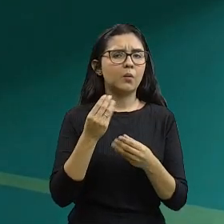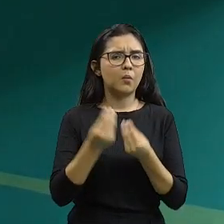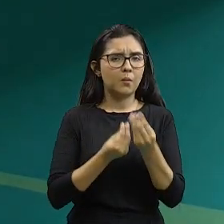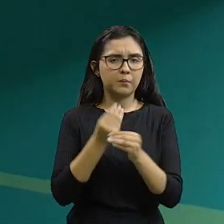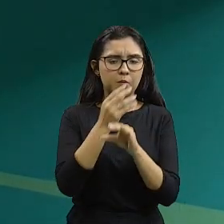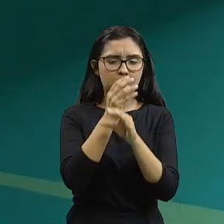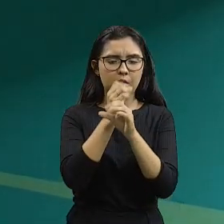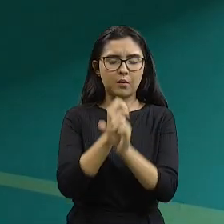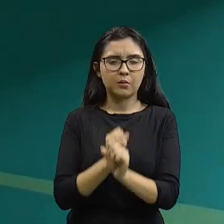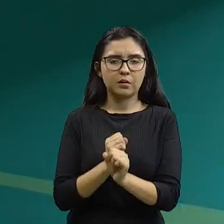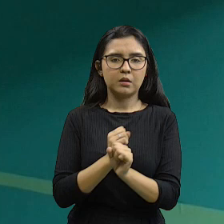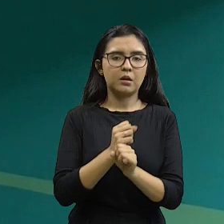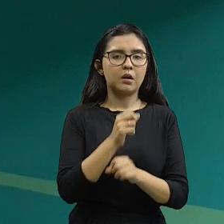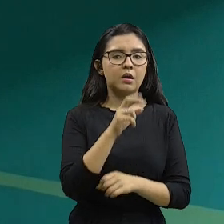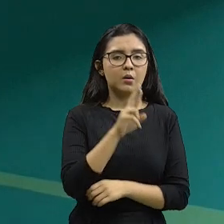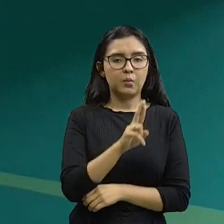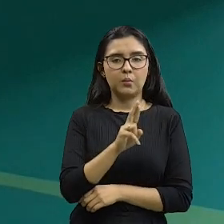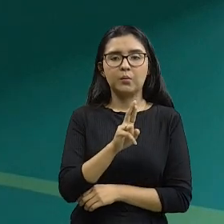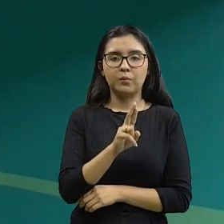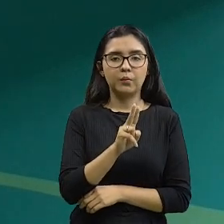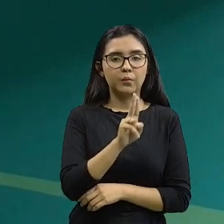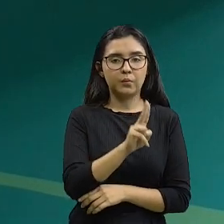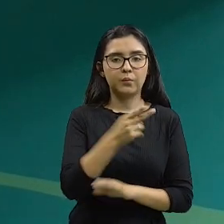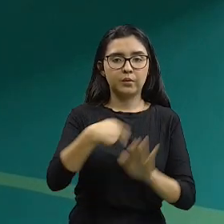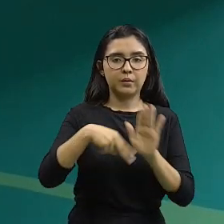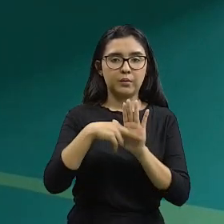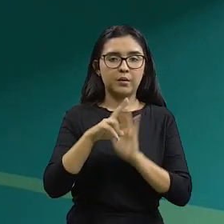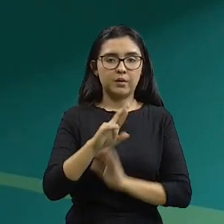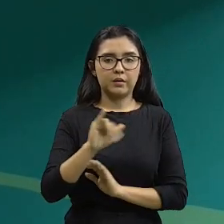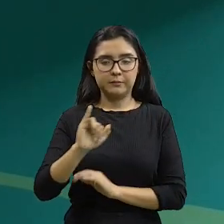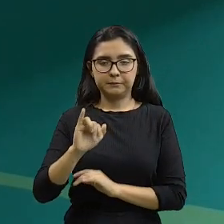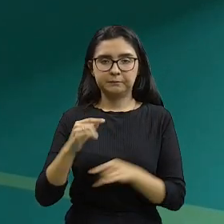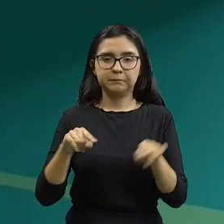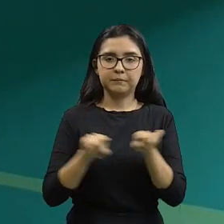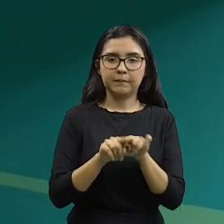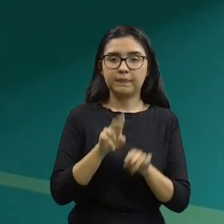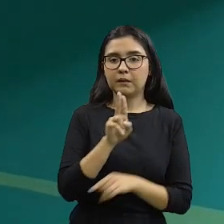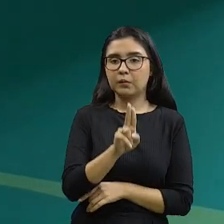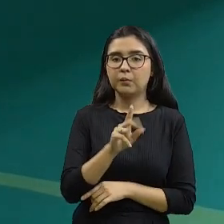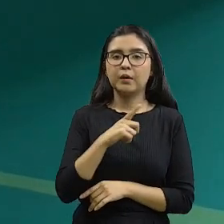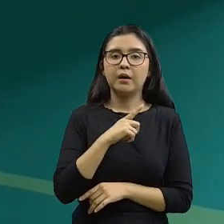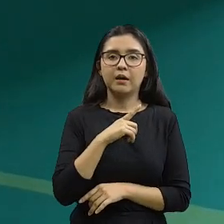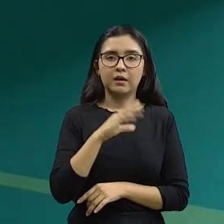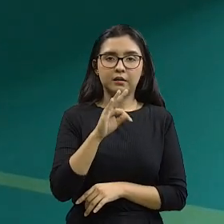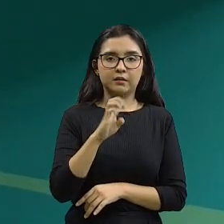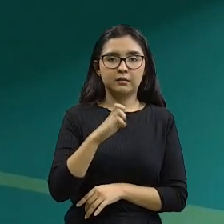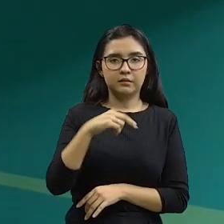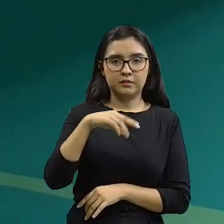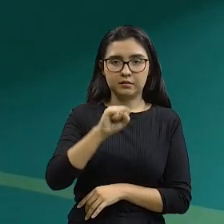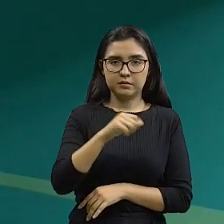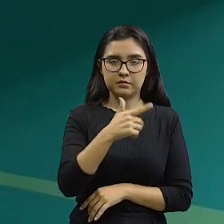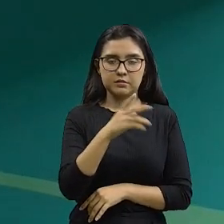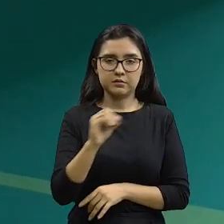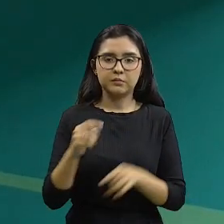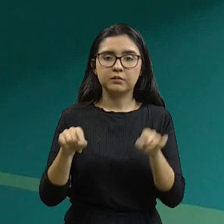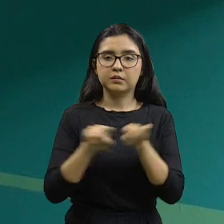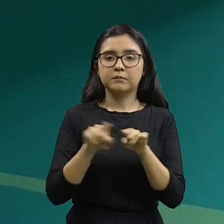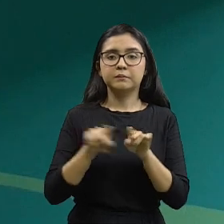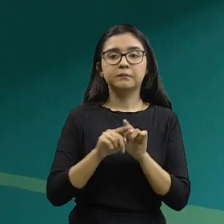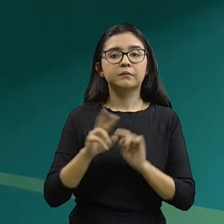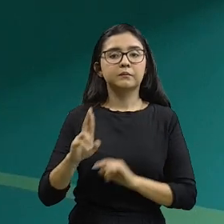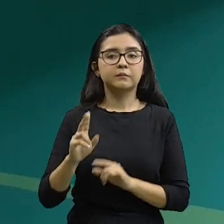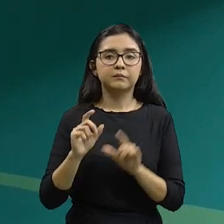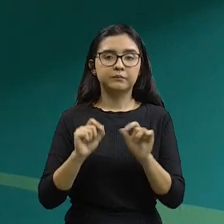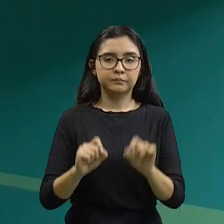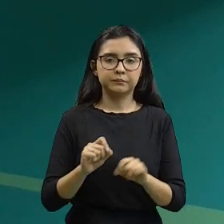igual a R vezes I. U é a tensão elétrica, R é a resistência elétrica e